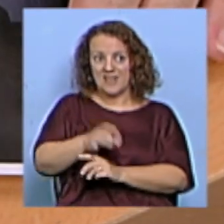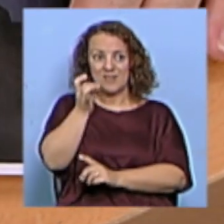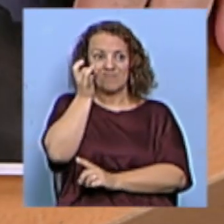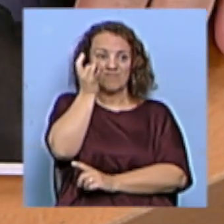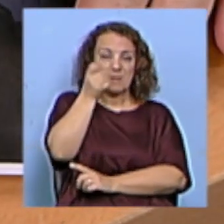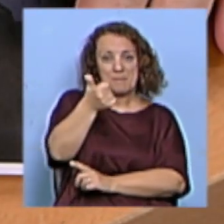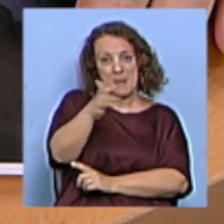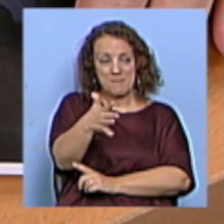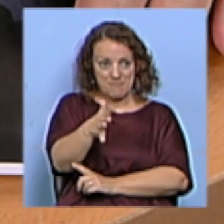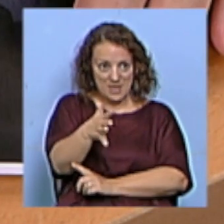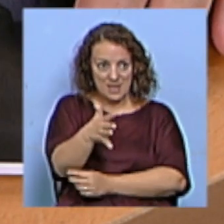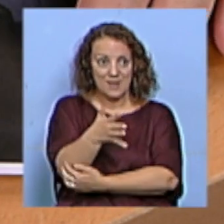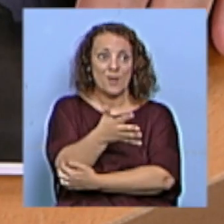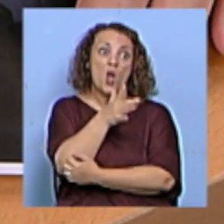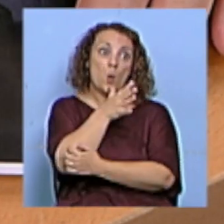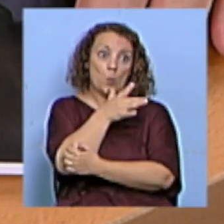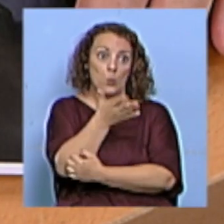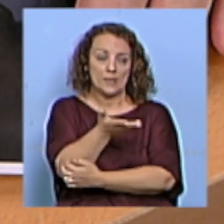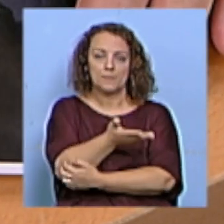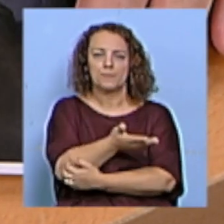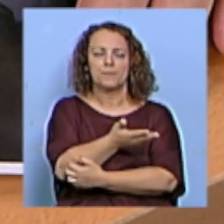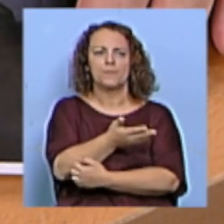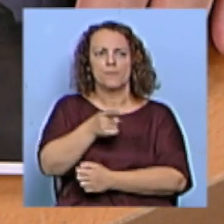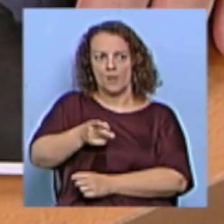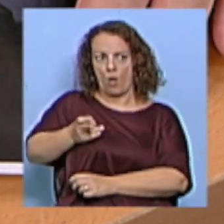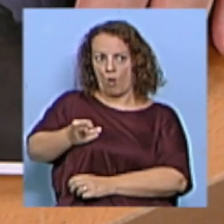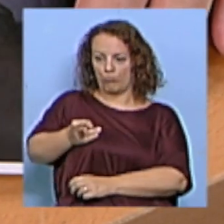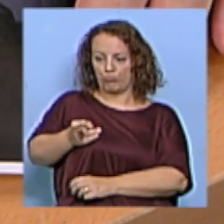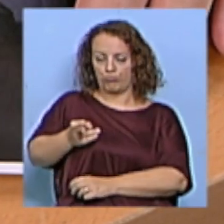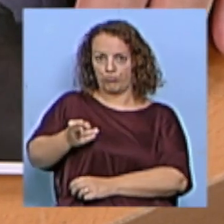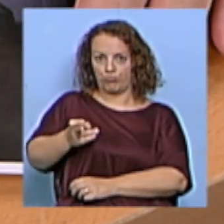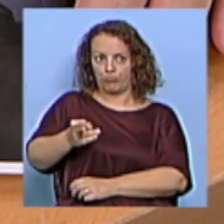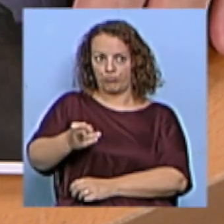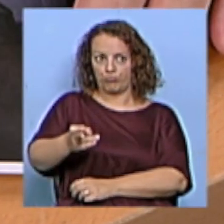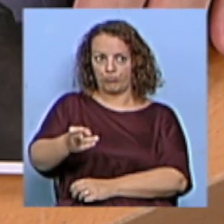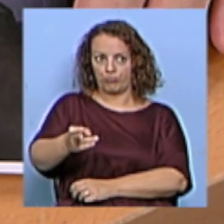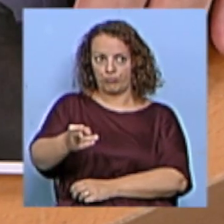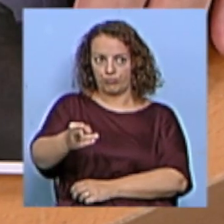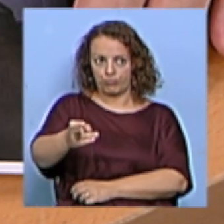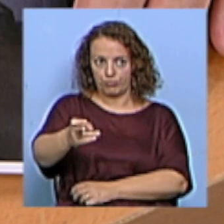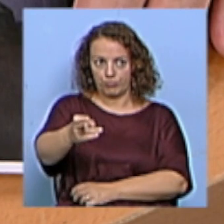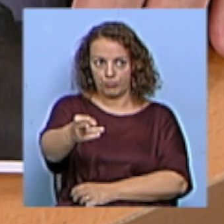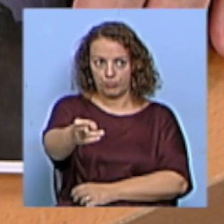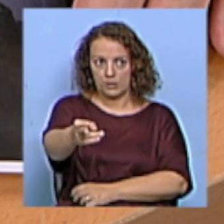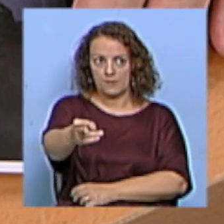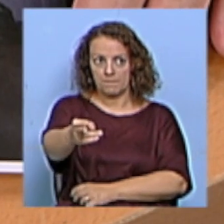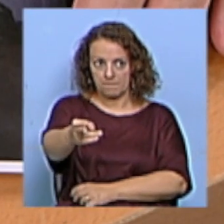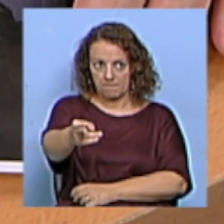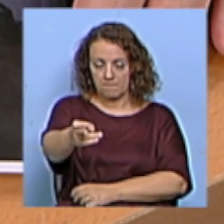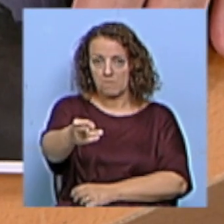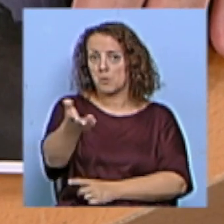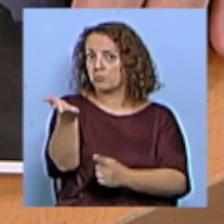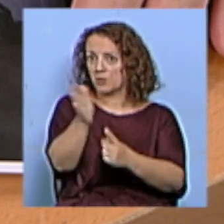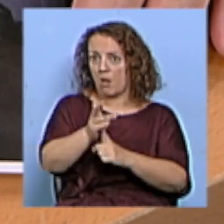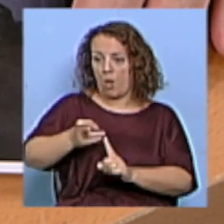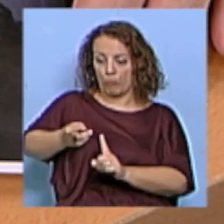muito bem, porque é a cores, e circulam deste lado com possibilidade